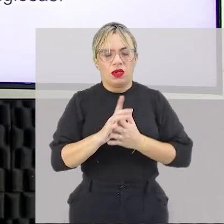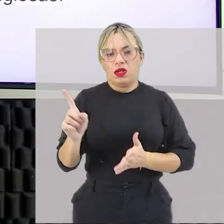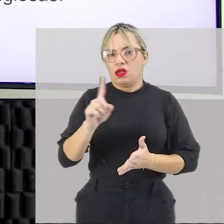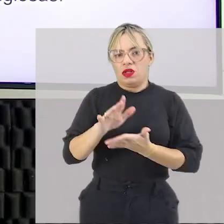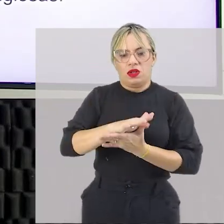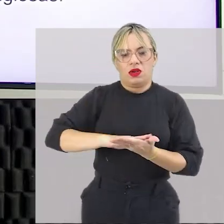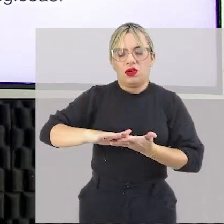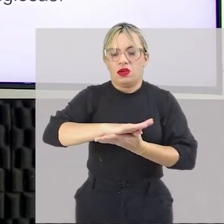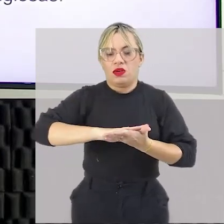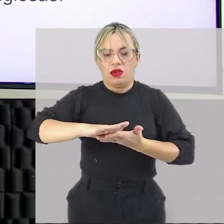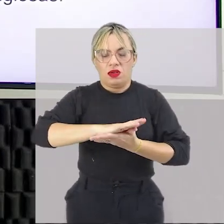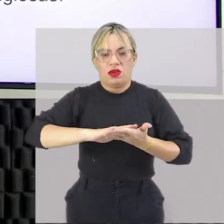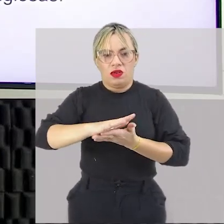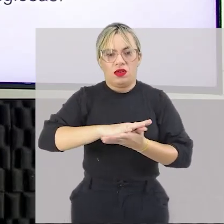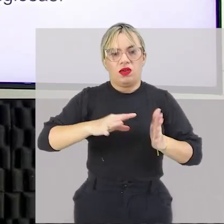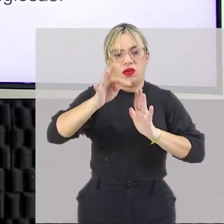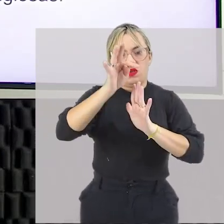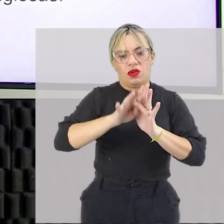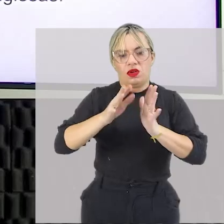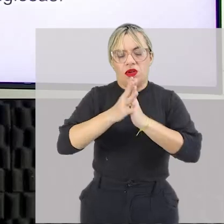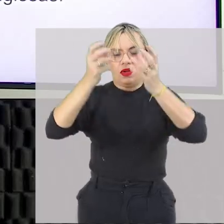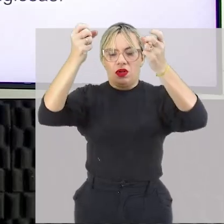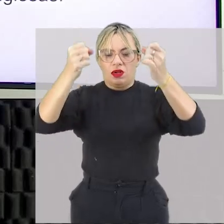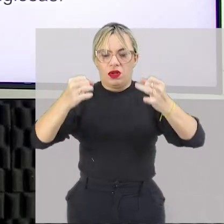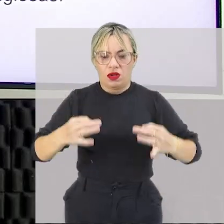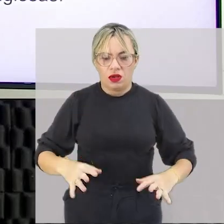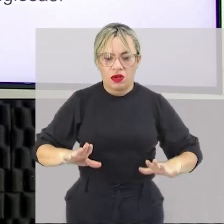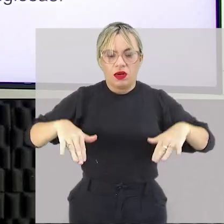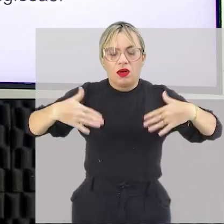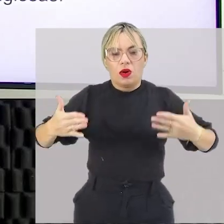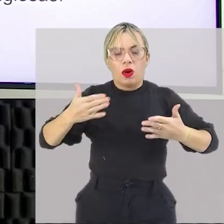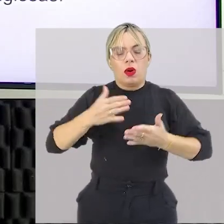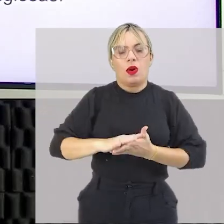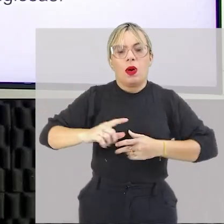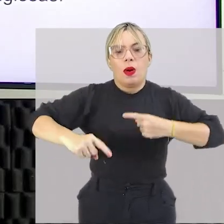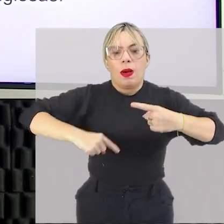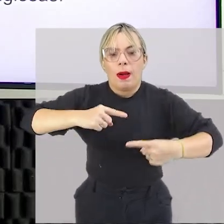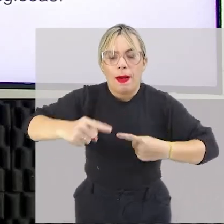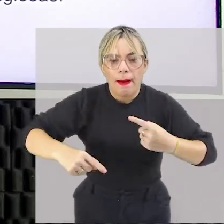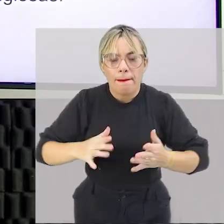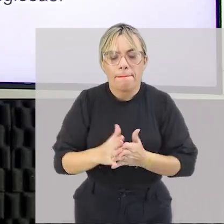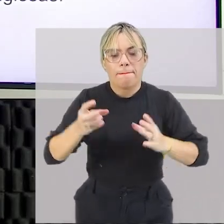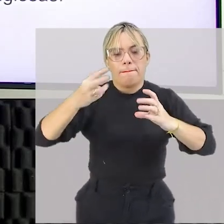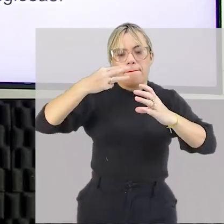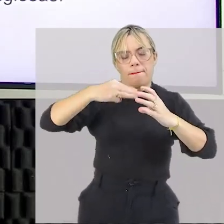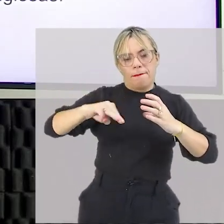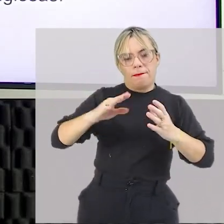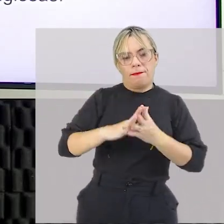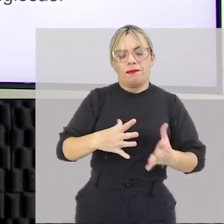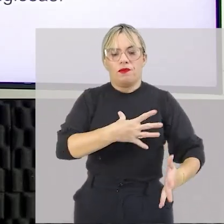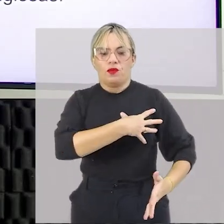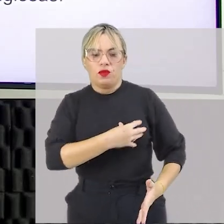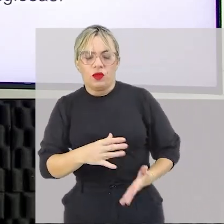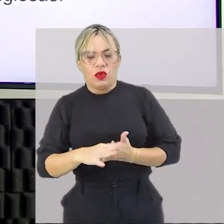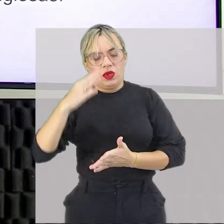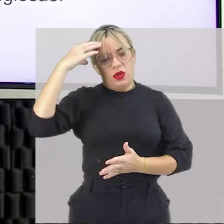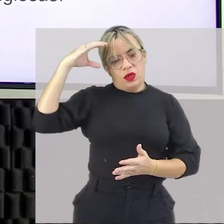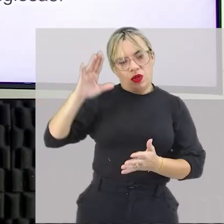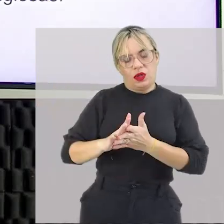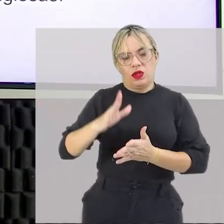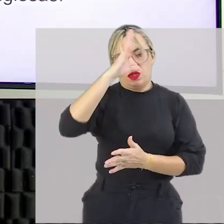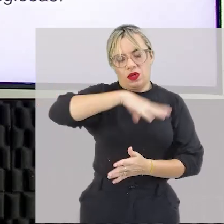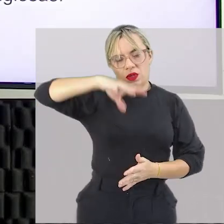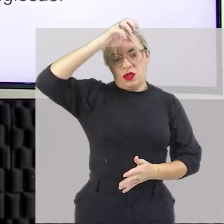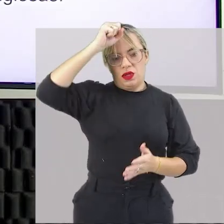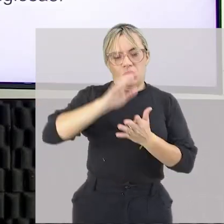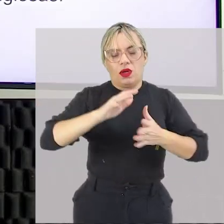impondo nada, mas o que está se tratando no texto é exatamente essa transmissão, esse recado, essa transmissão de conhecimento dos